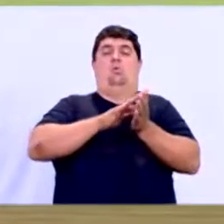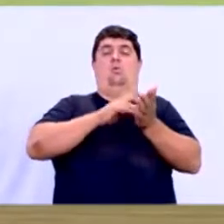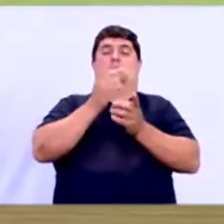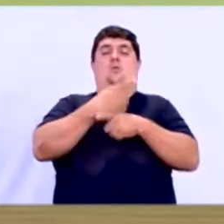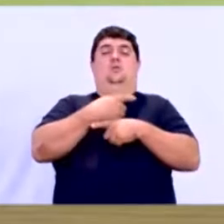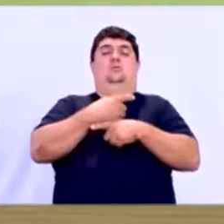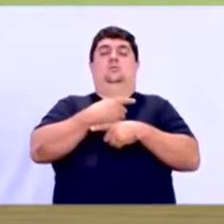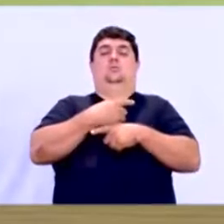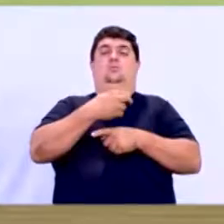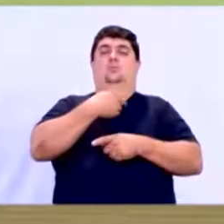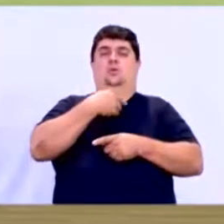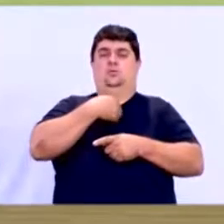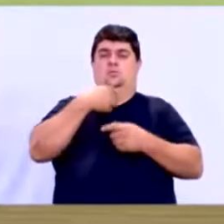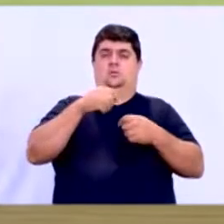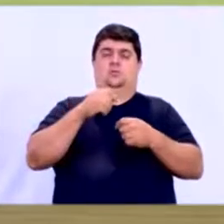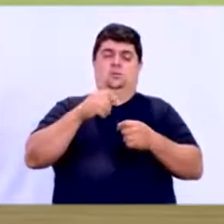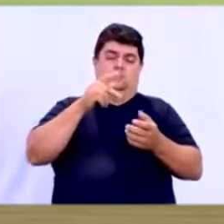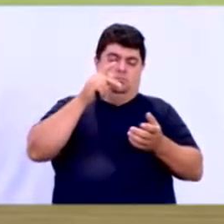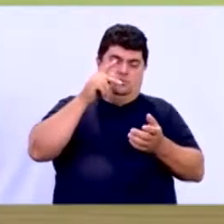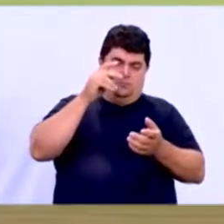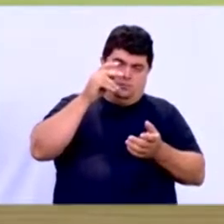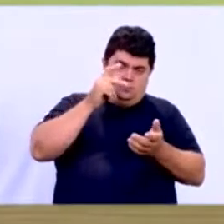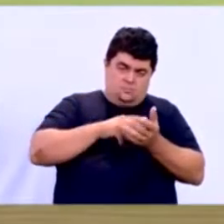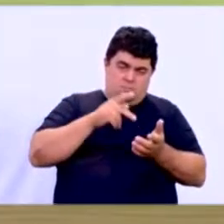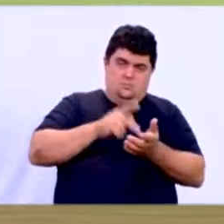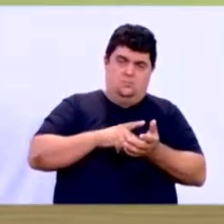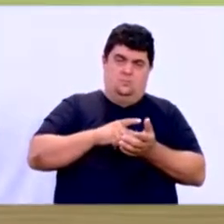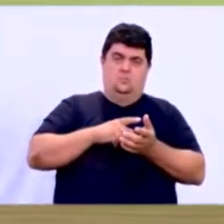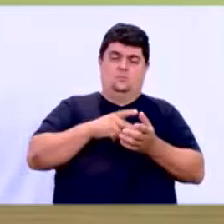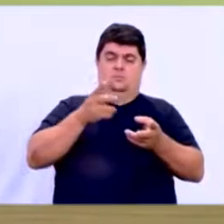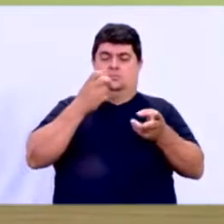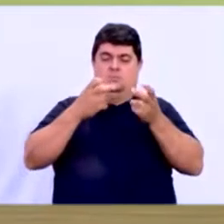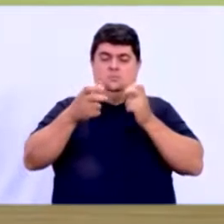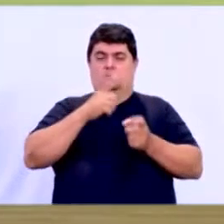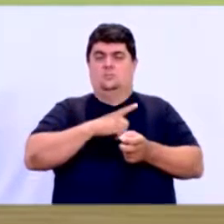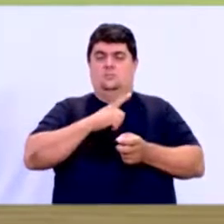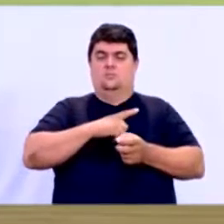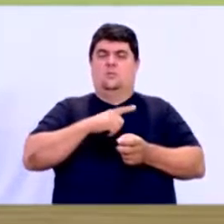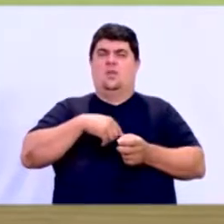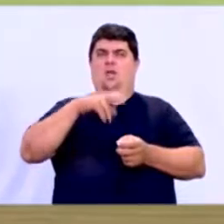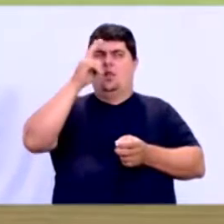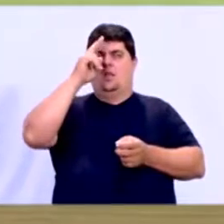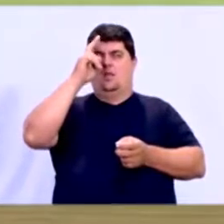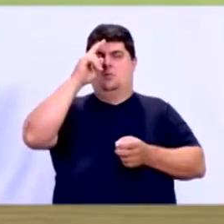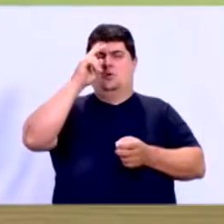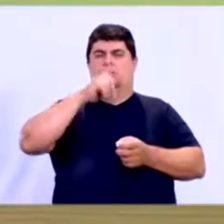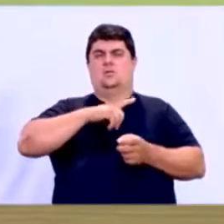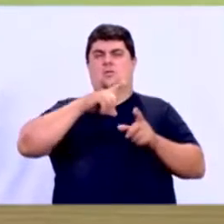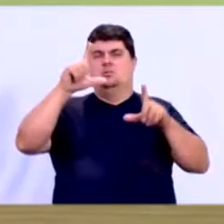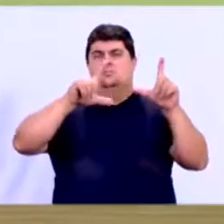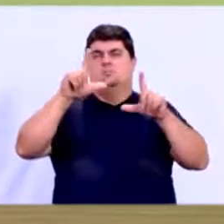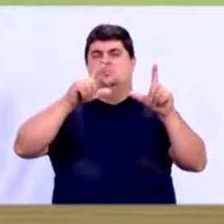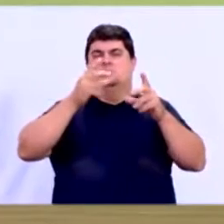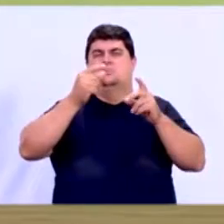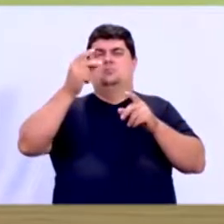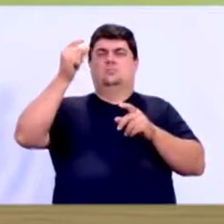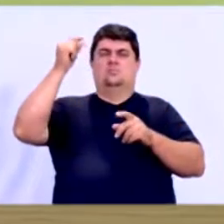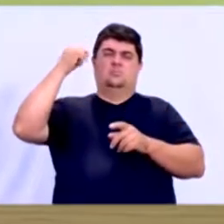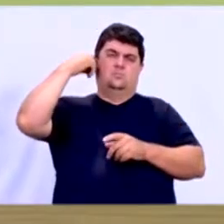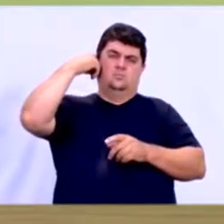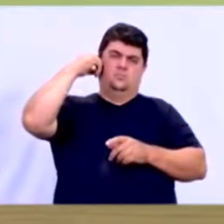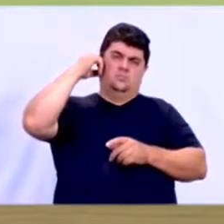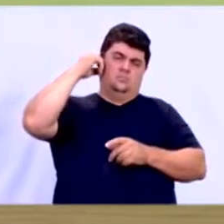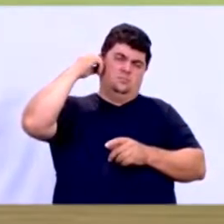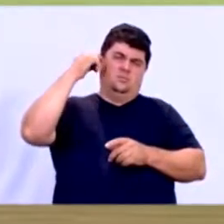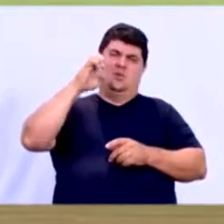clara, mas procurar ser realista dentro daquilo que a gente consegue obter. E eu estava relembrando aqui, numa propaganda que a gente vê na televisão, o pessoal fala, acho que